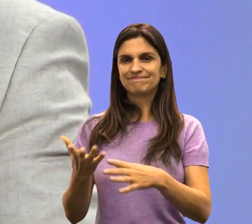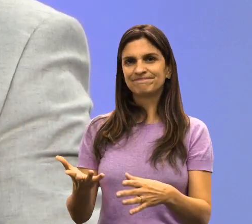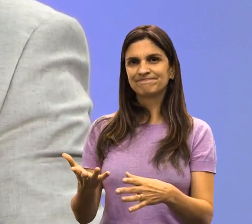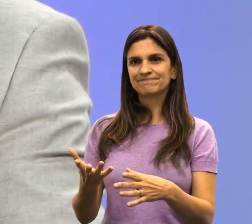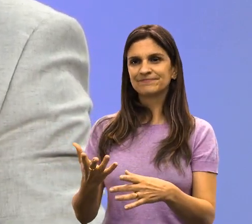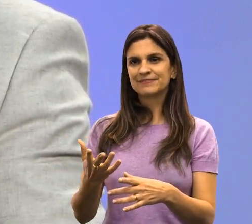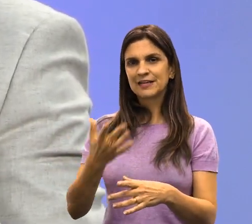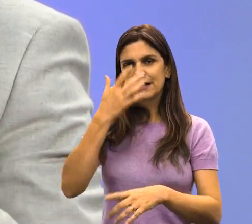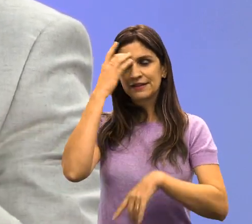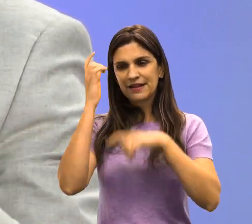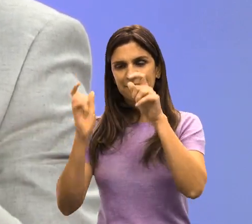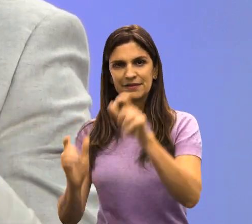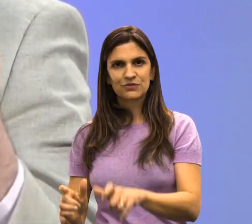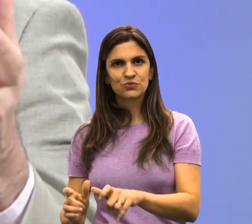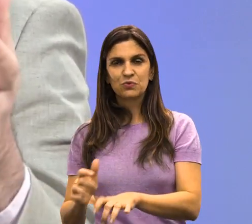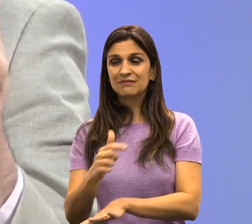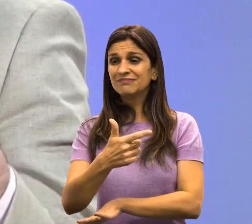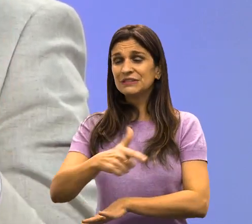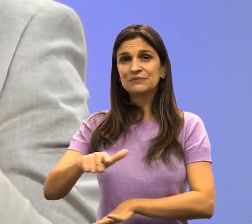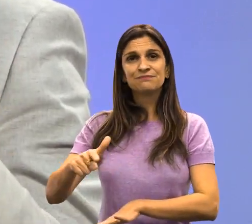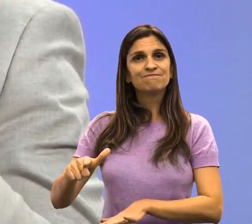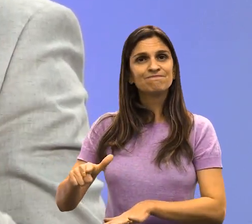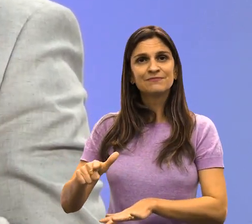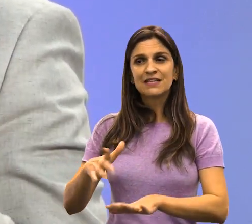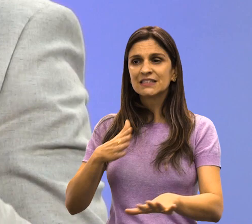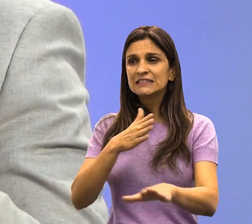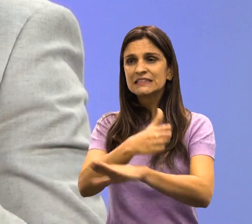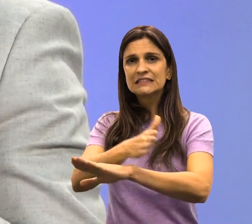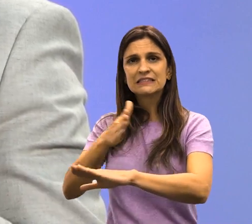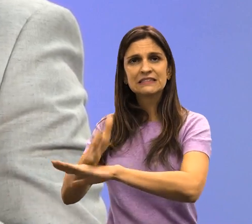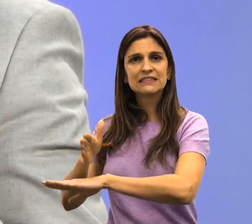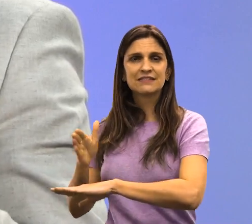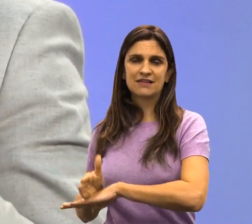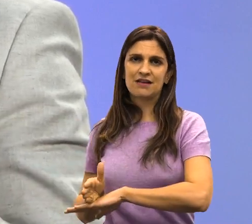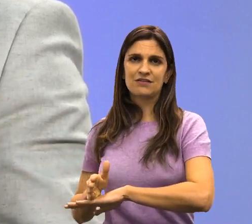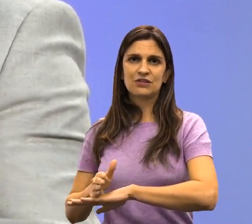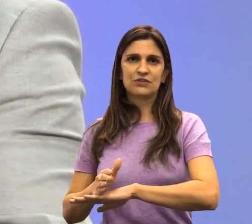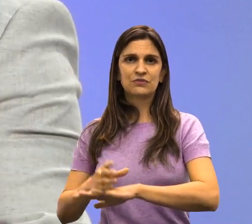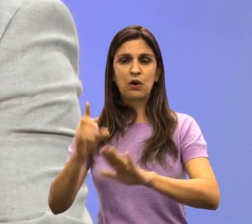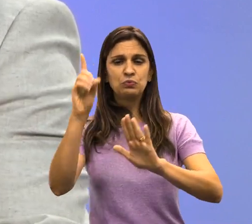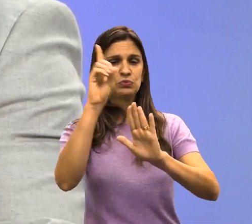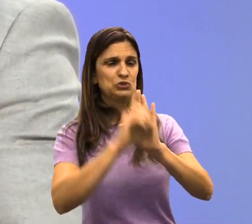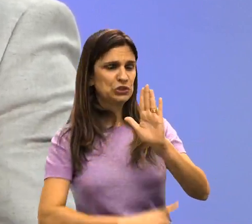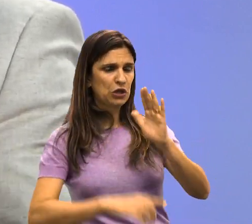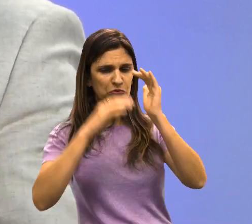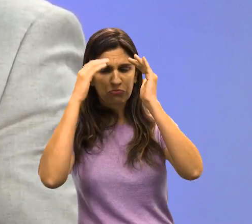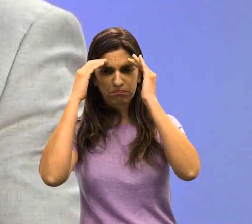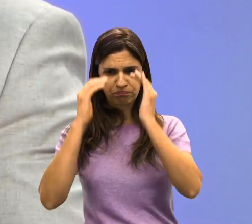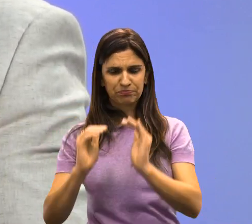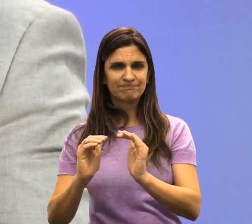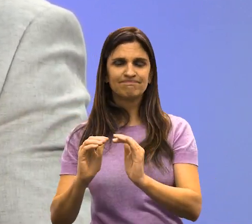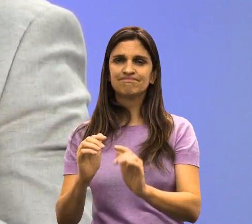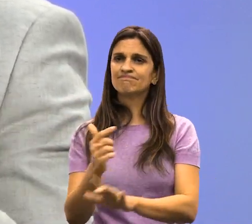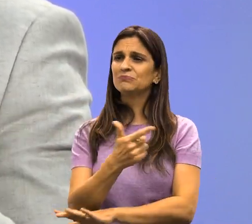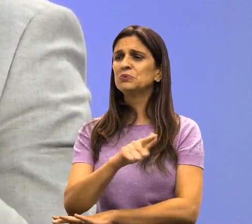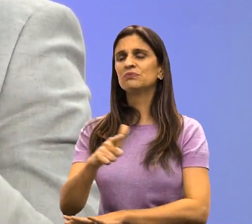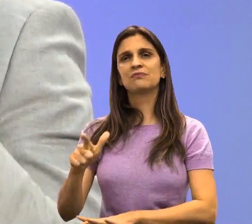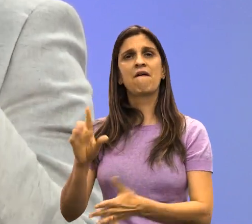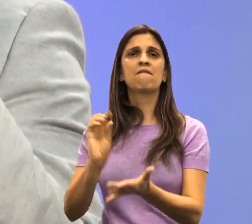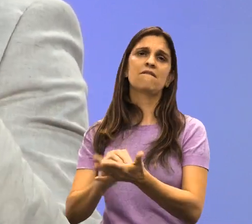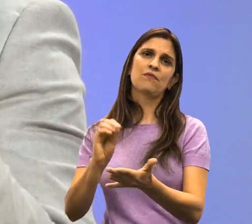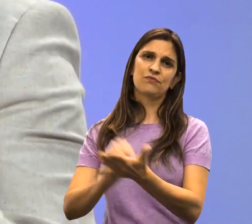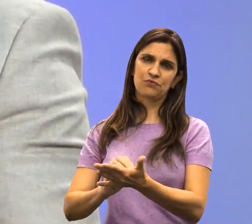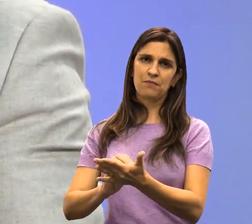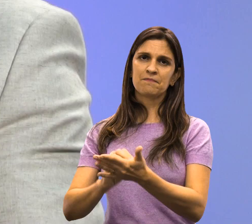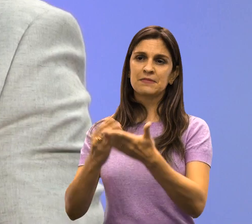o injustiçado, aquele que infelizmente não teve acesso ao que é de direito constitucional. Então, para se